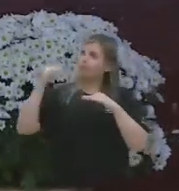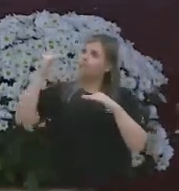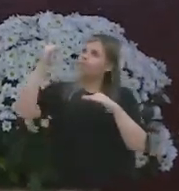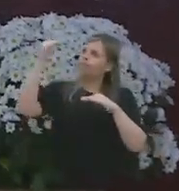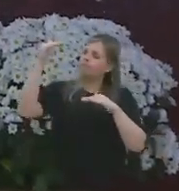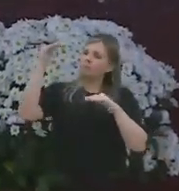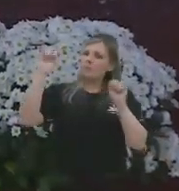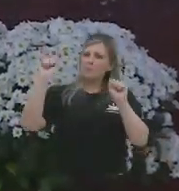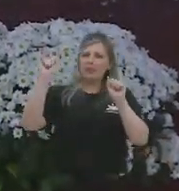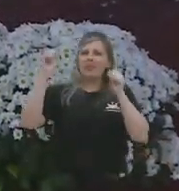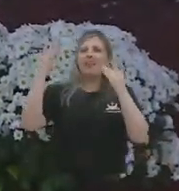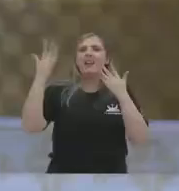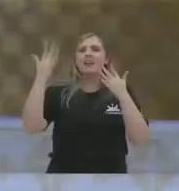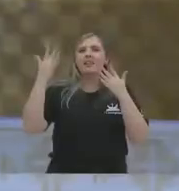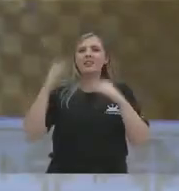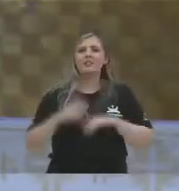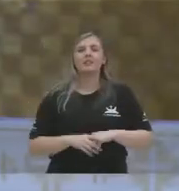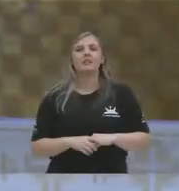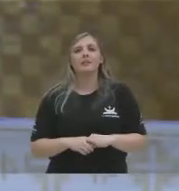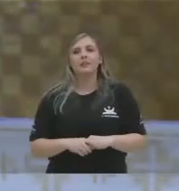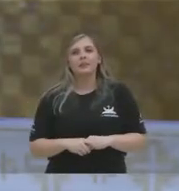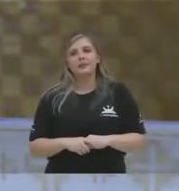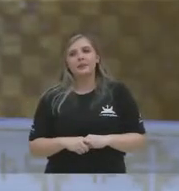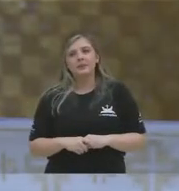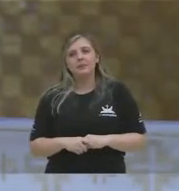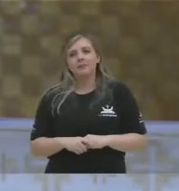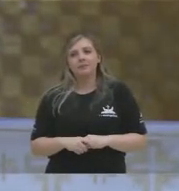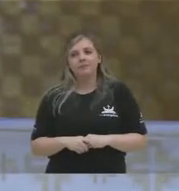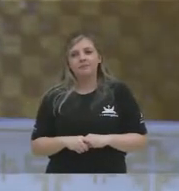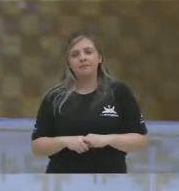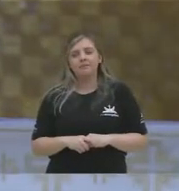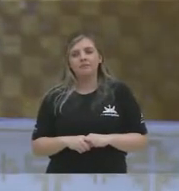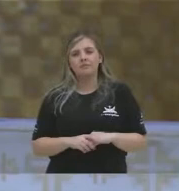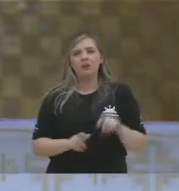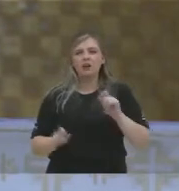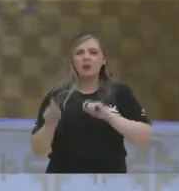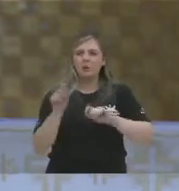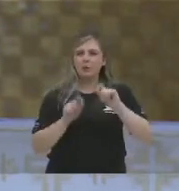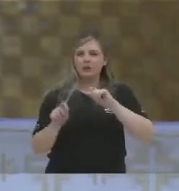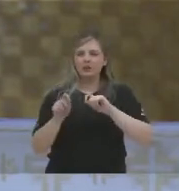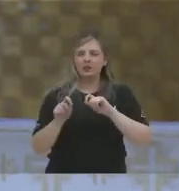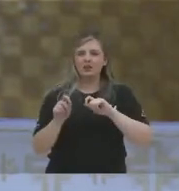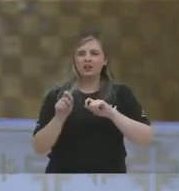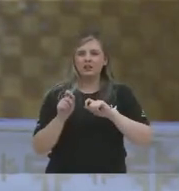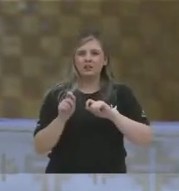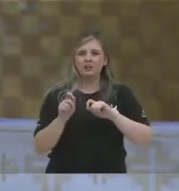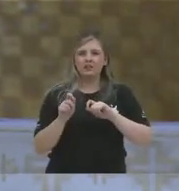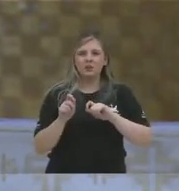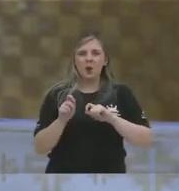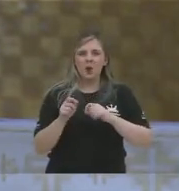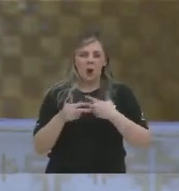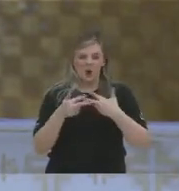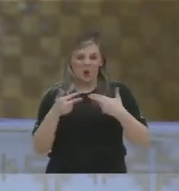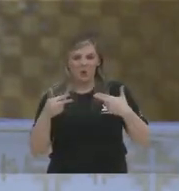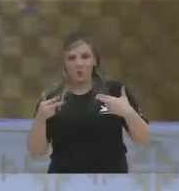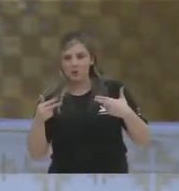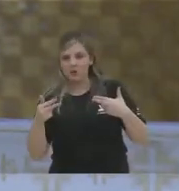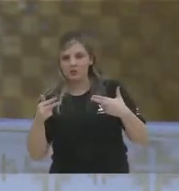ó, o maior milagre não será acontecer algo extraordinário,